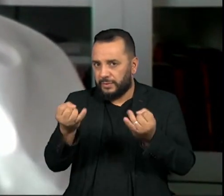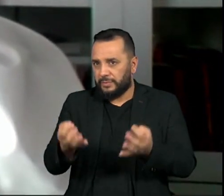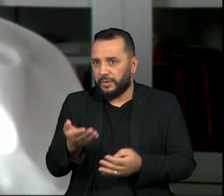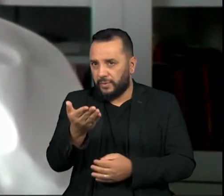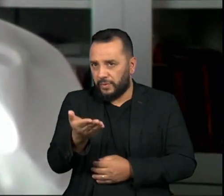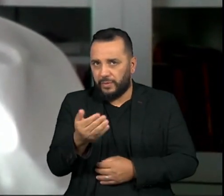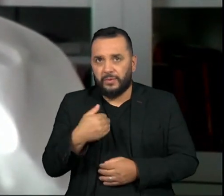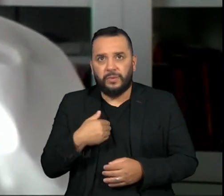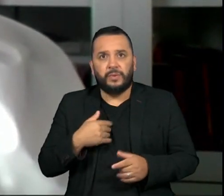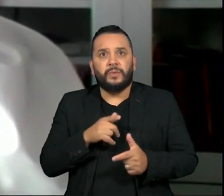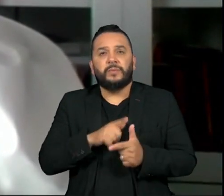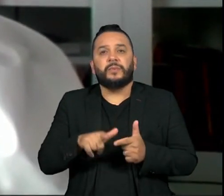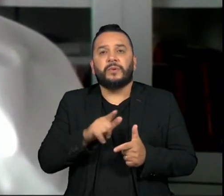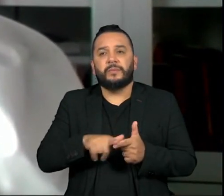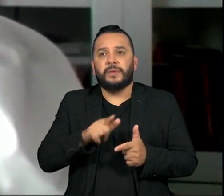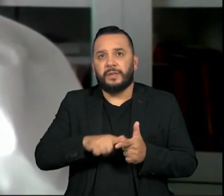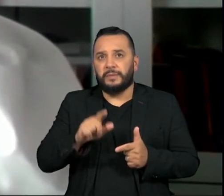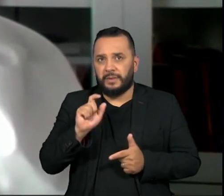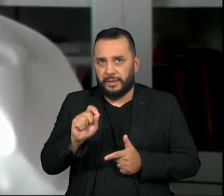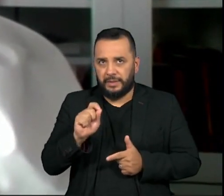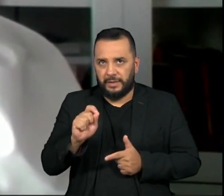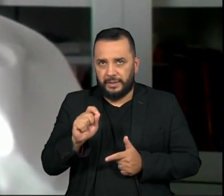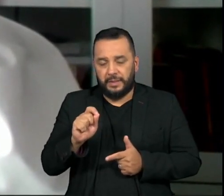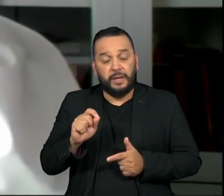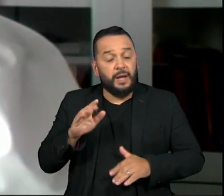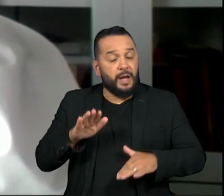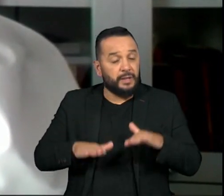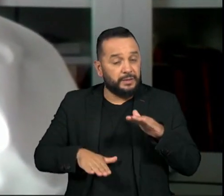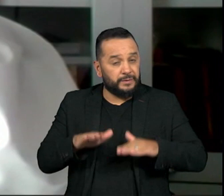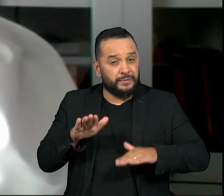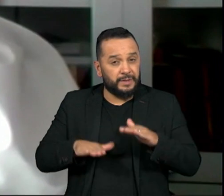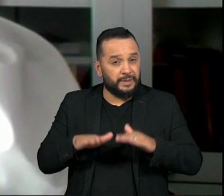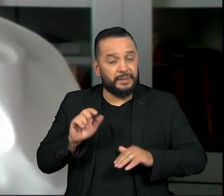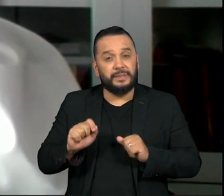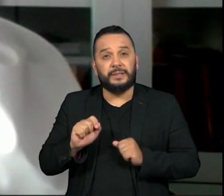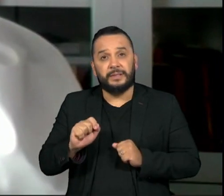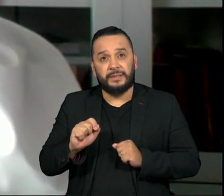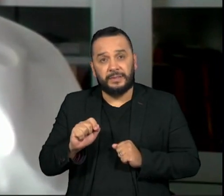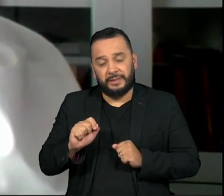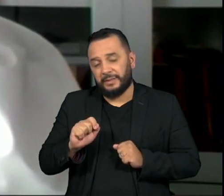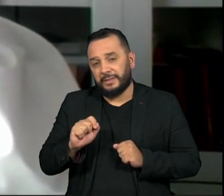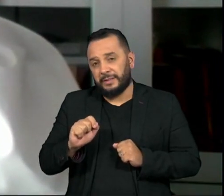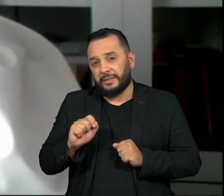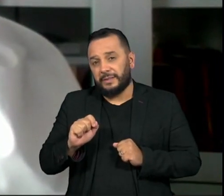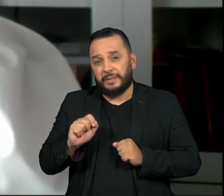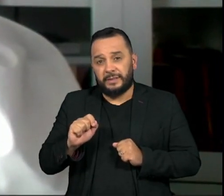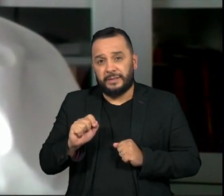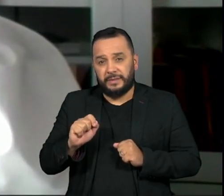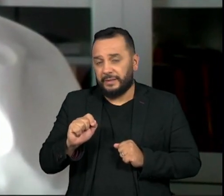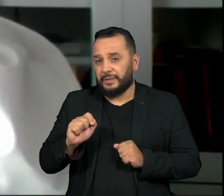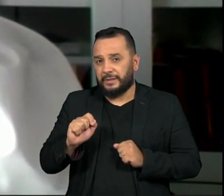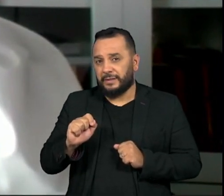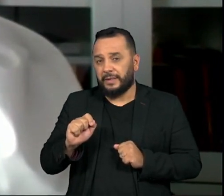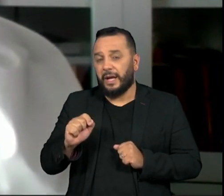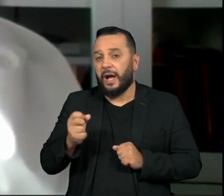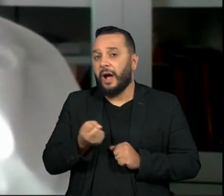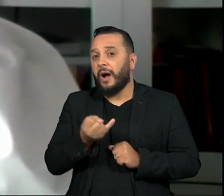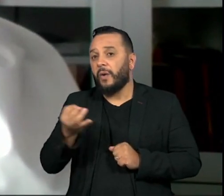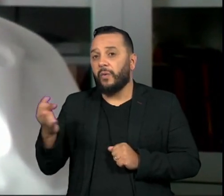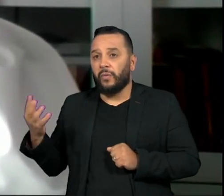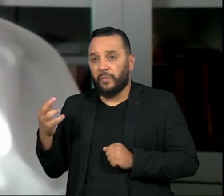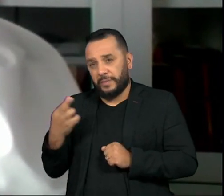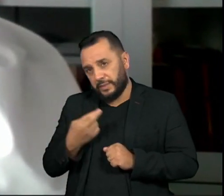O problema se torna quando há uma instrumentalização de determinadas